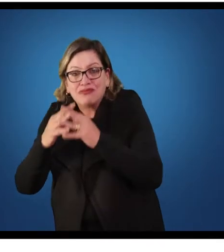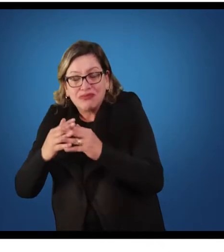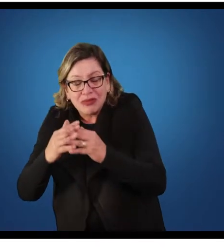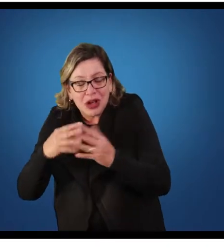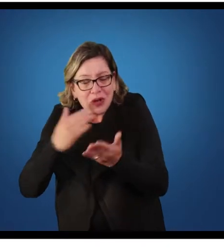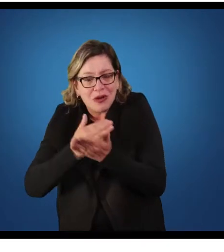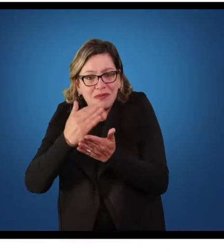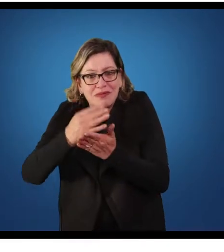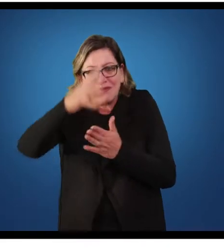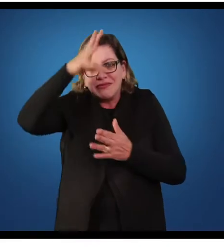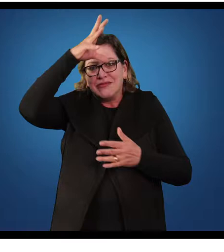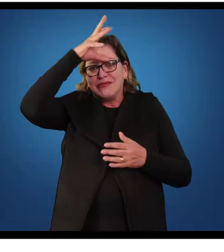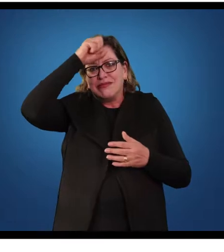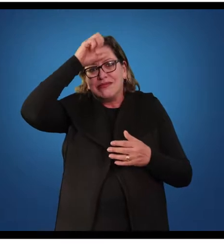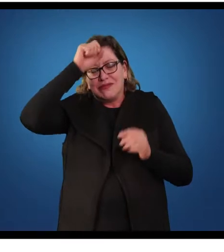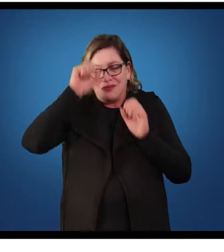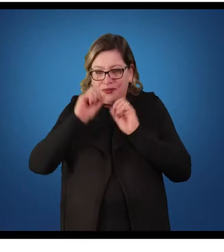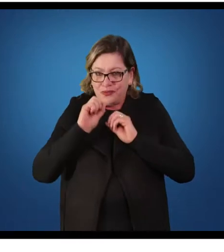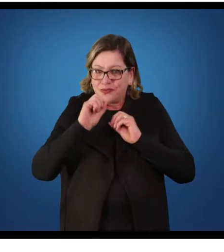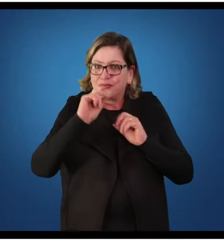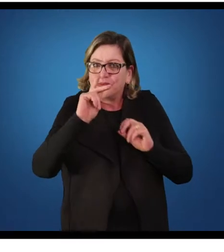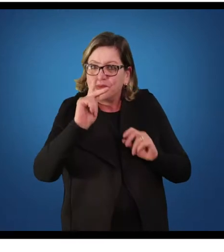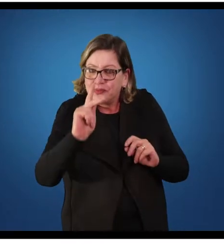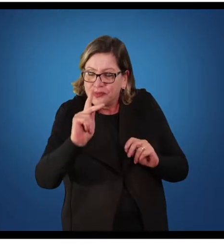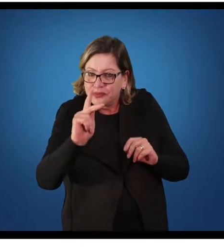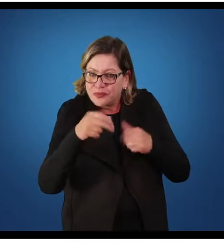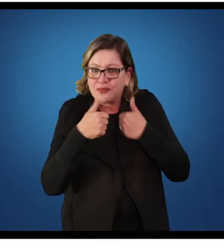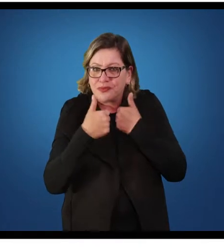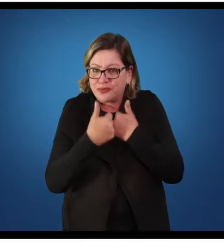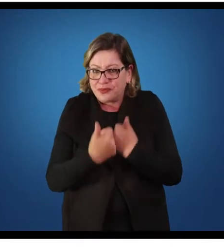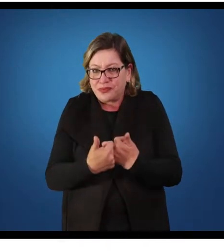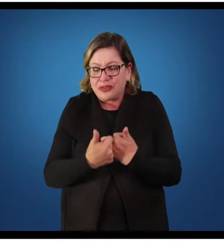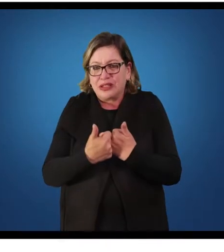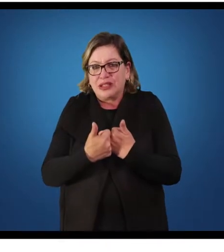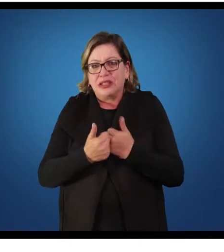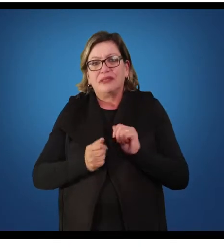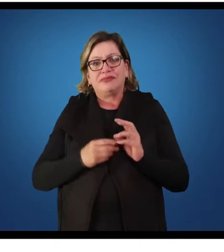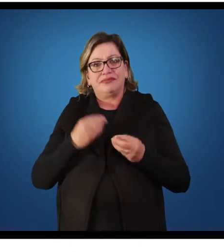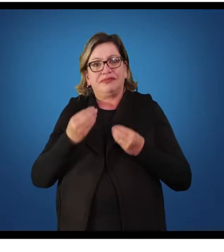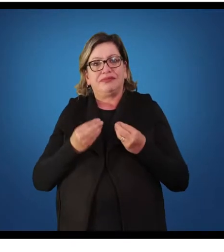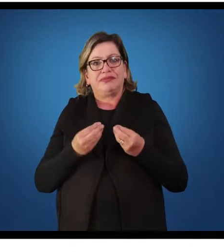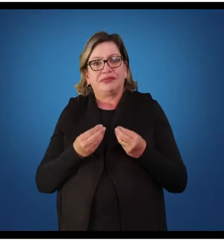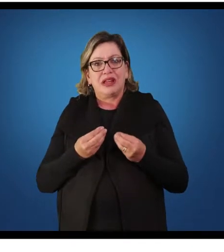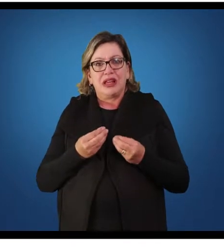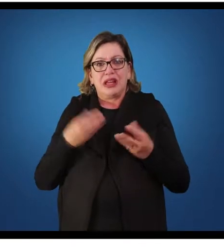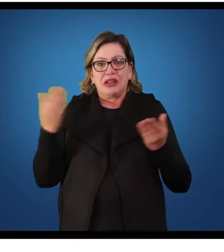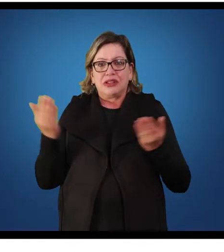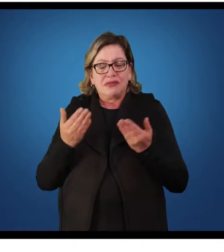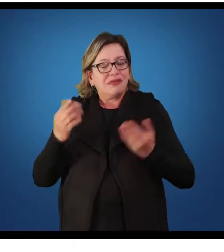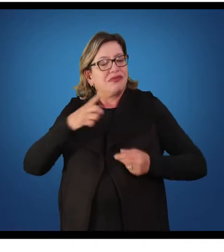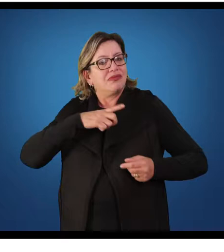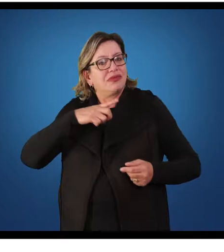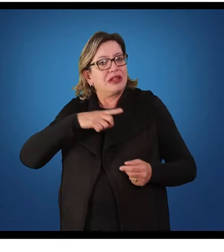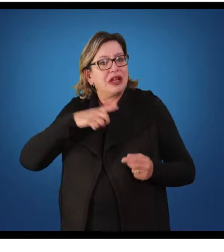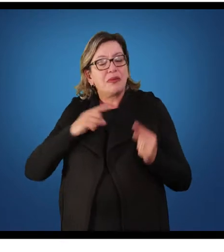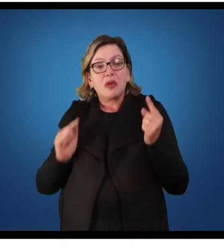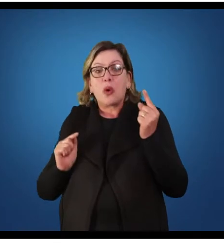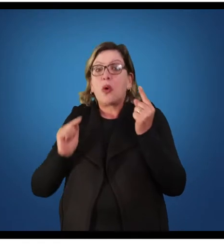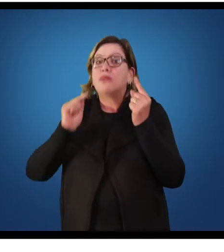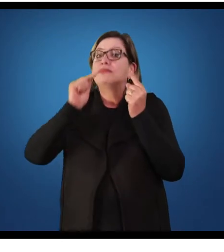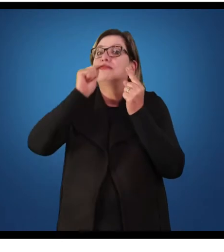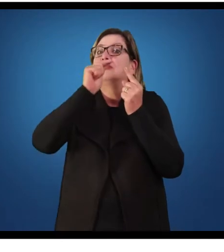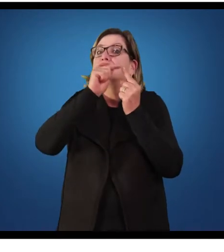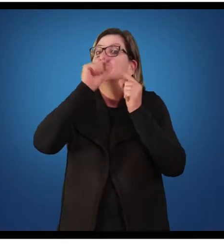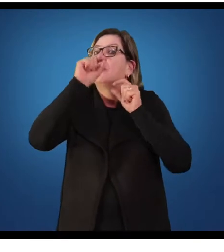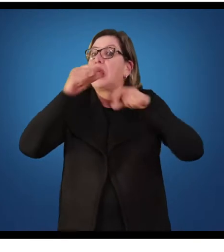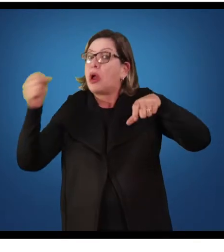aprendizagem, certo? Ok? Beleza? Muito bem. Já que temos como objetivo o